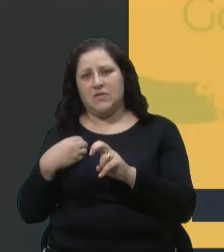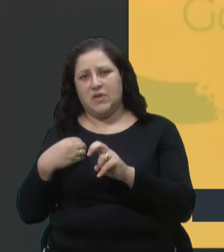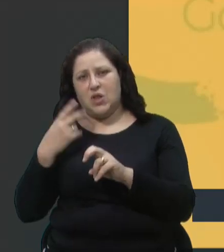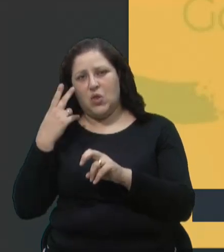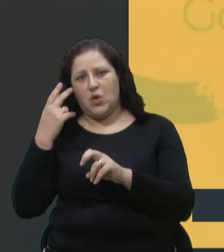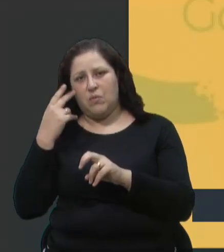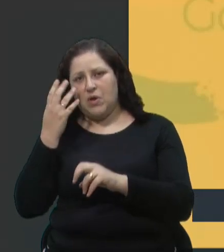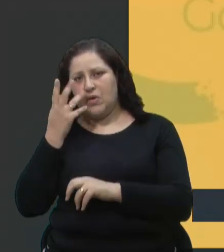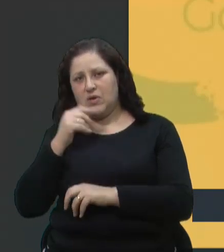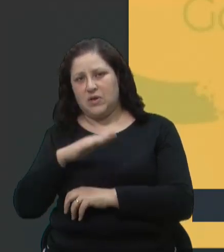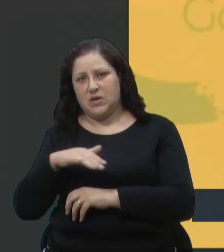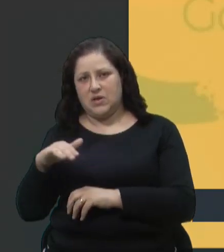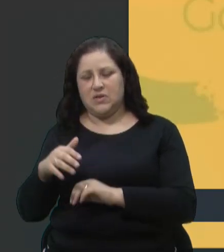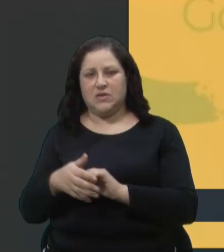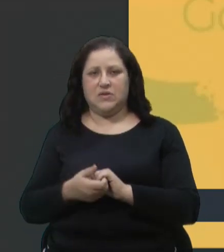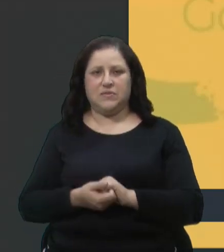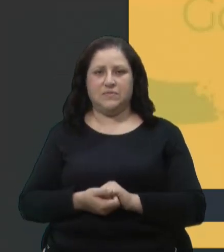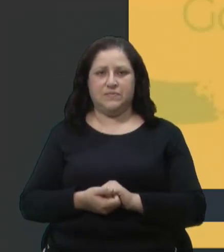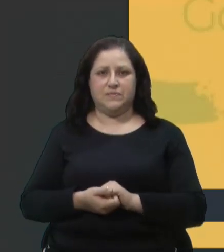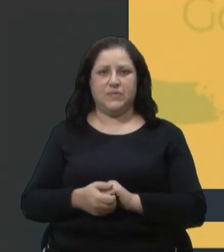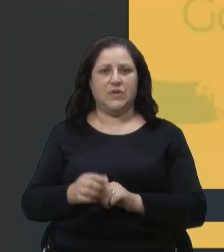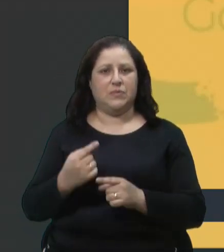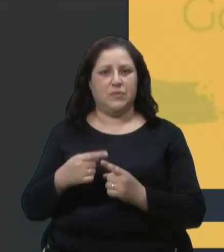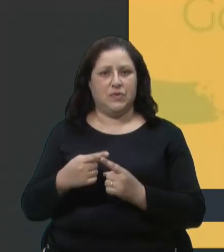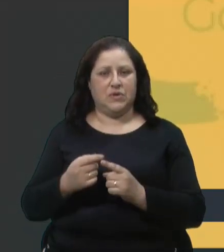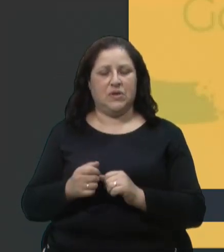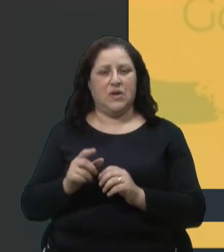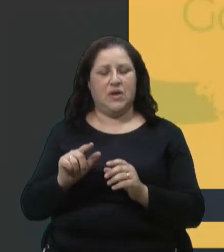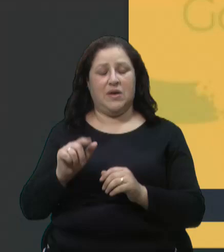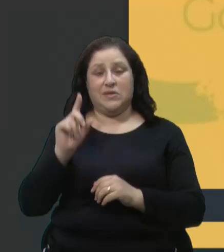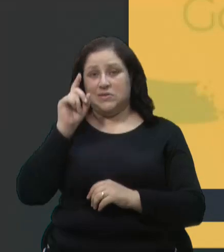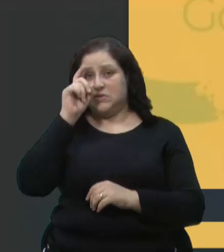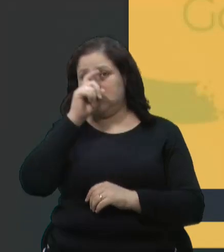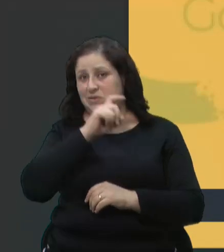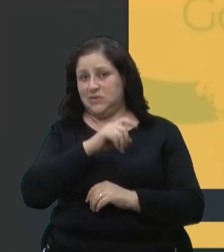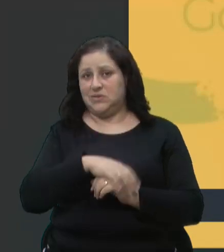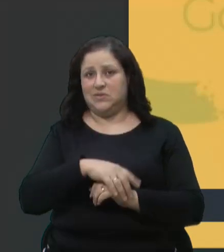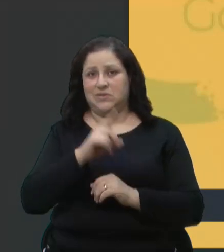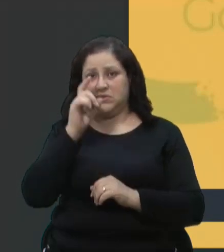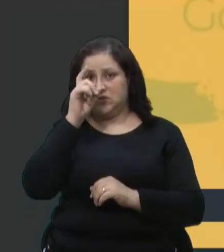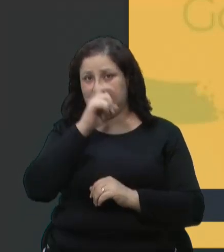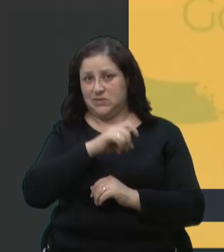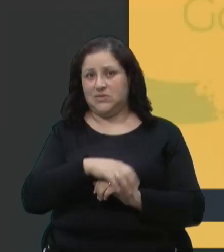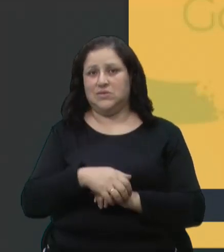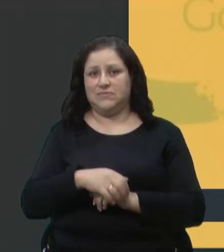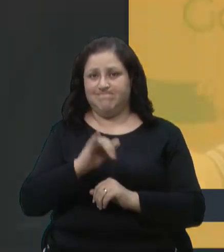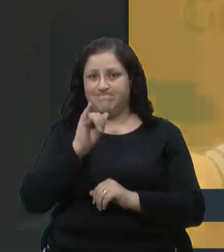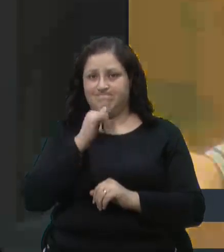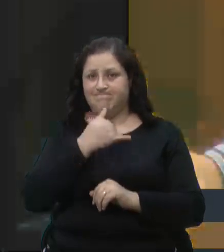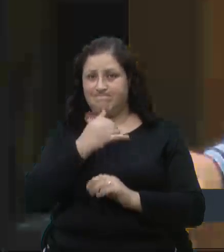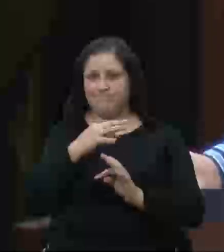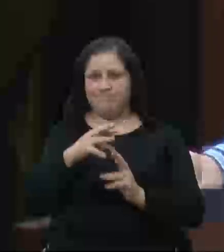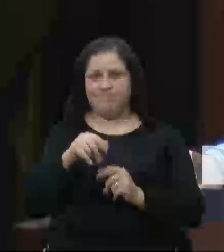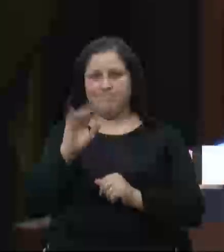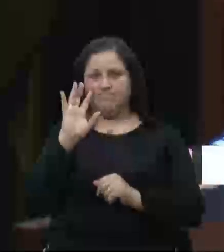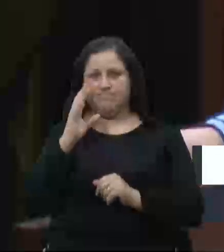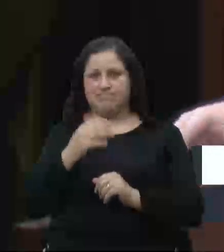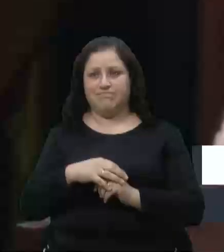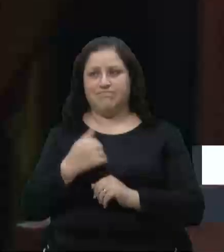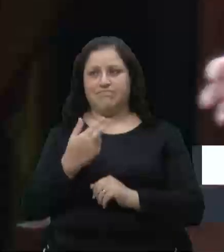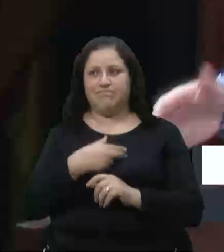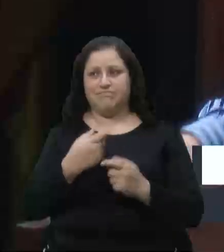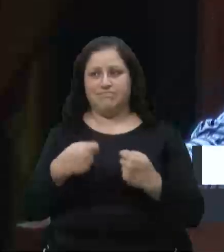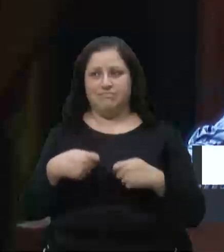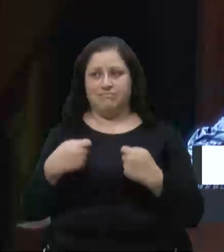para essas crianças, porque é muito difícil. É muito triste tudo isso que acontece, e a gente